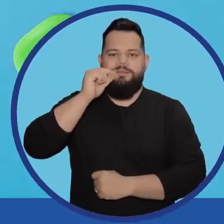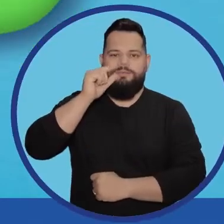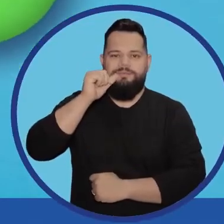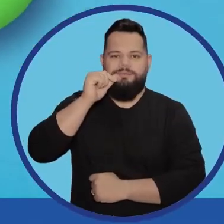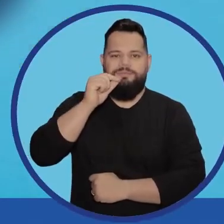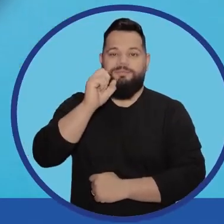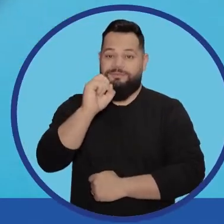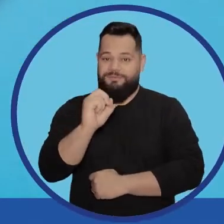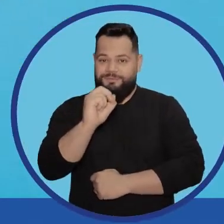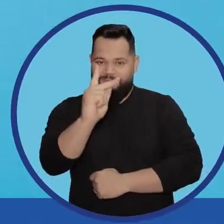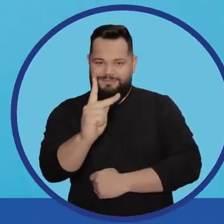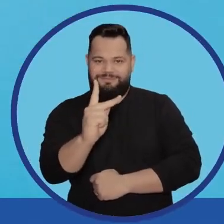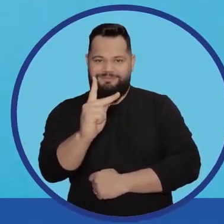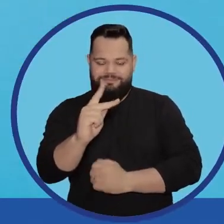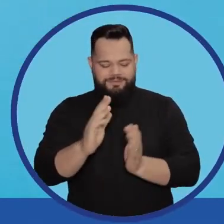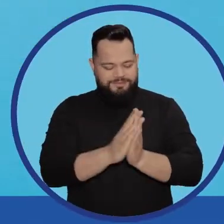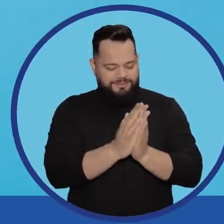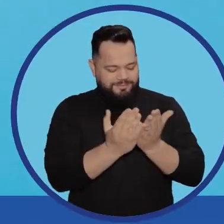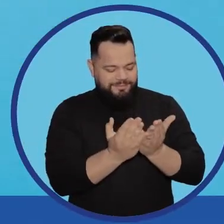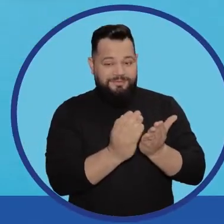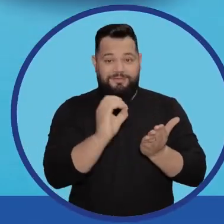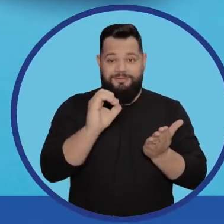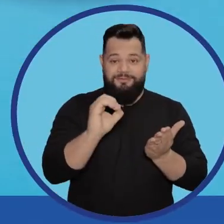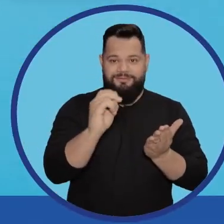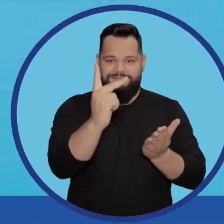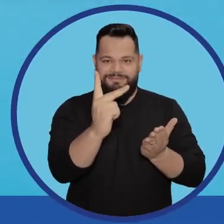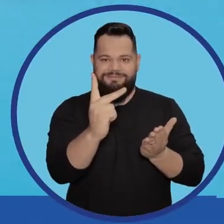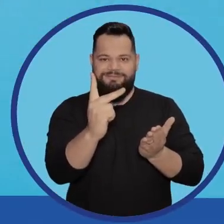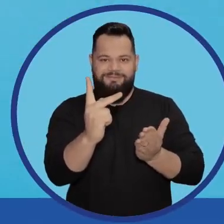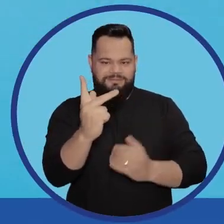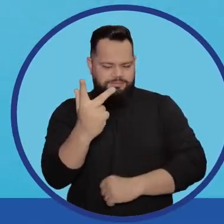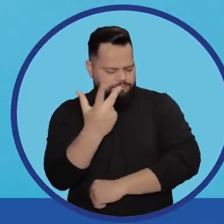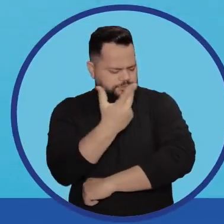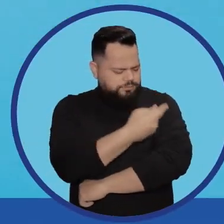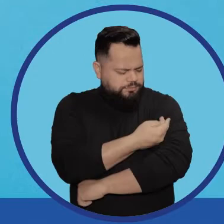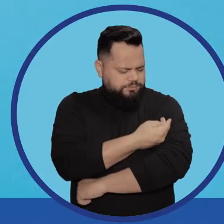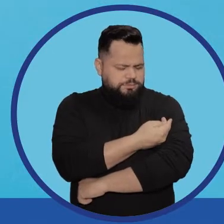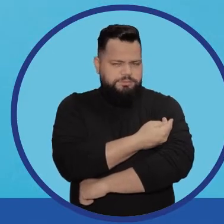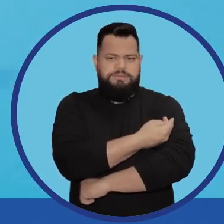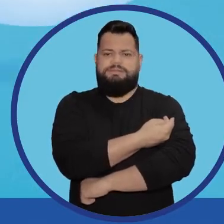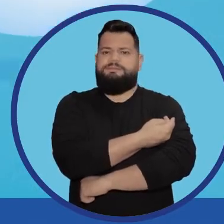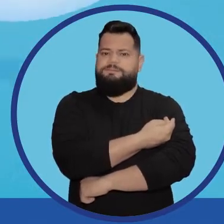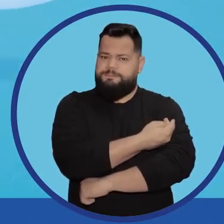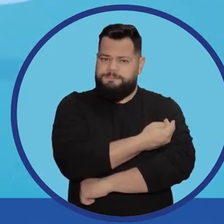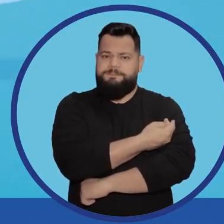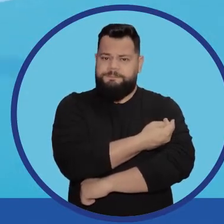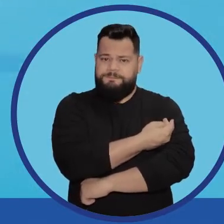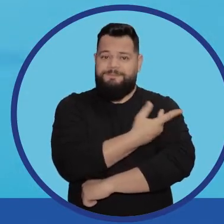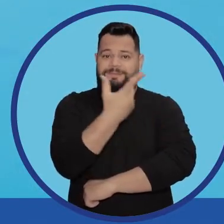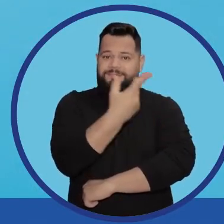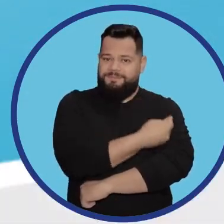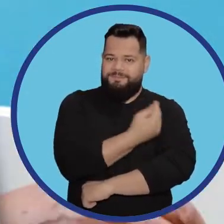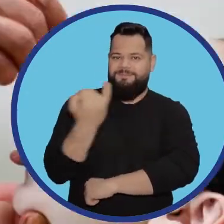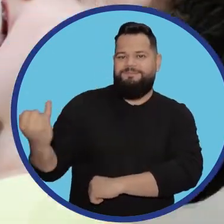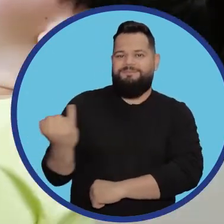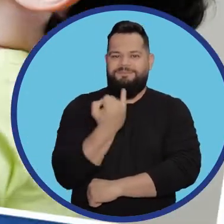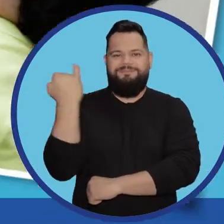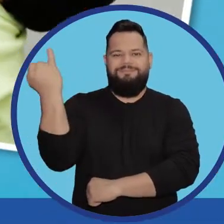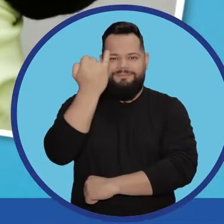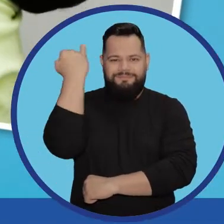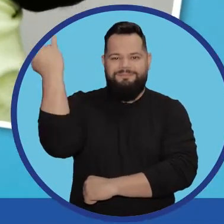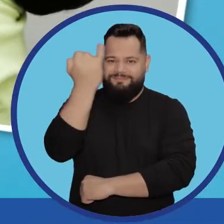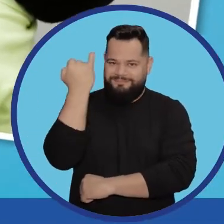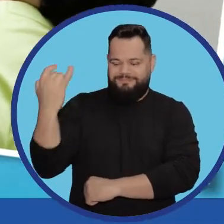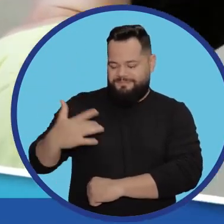Animação lápis, gráfica ilustrando okay. a fala. Caderno, ok. E a vacina? Fotos de pessoas sendo vacinadas. Vacina